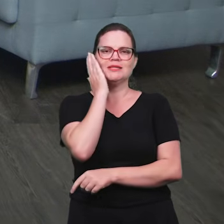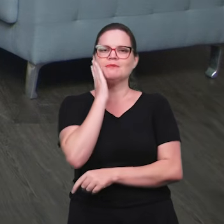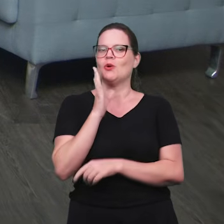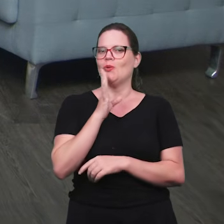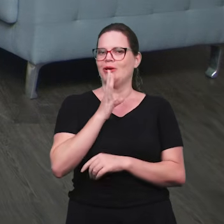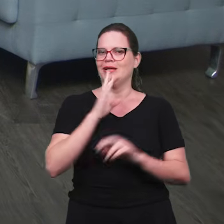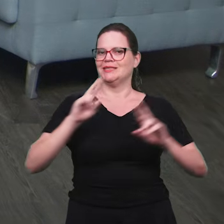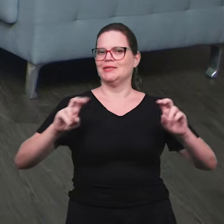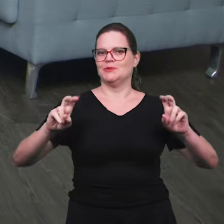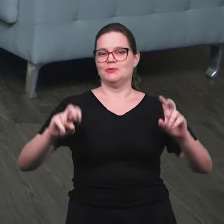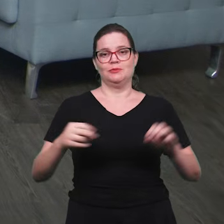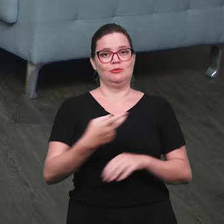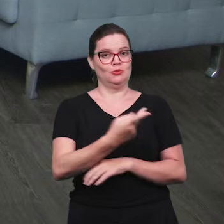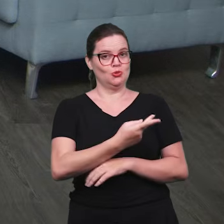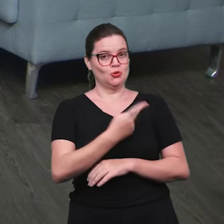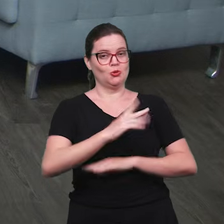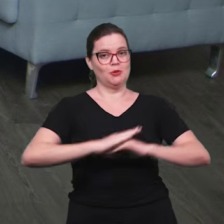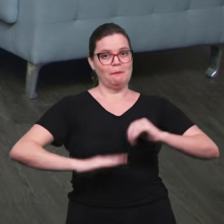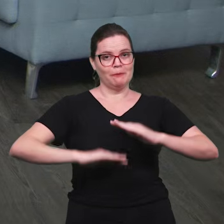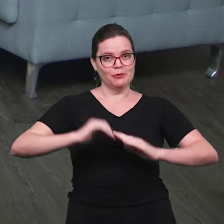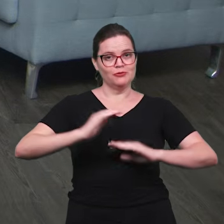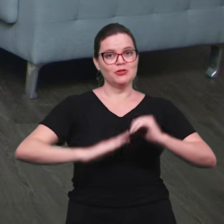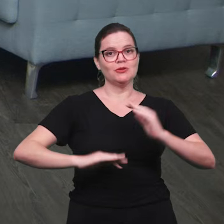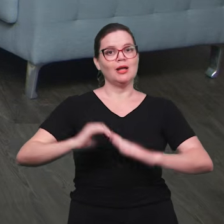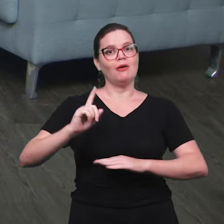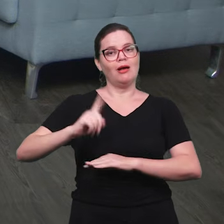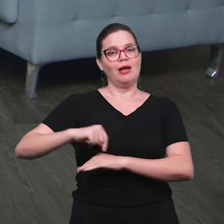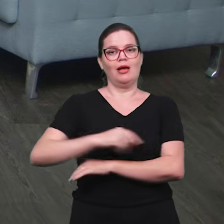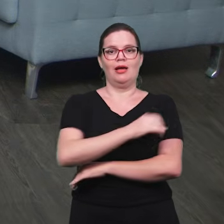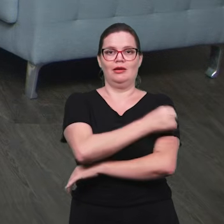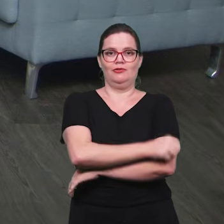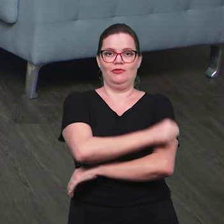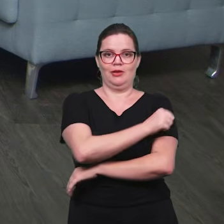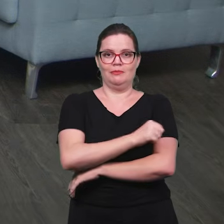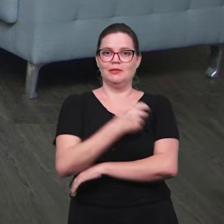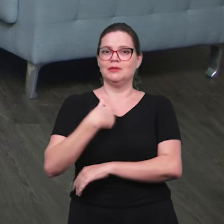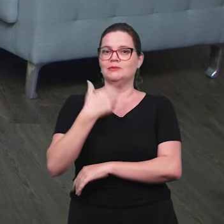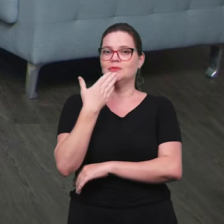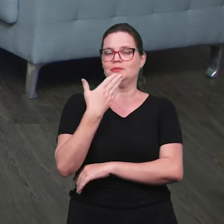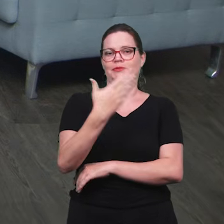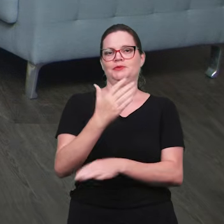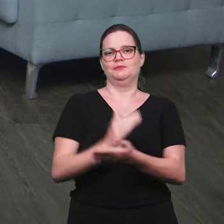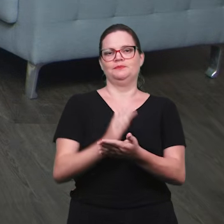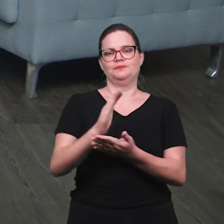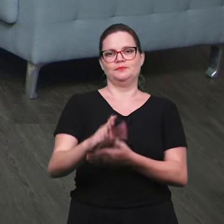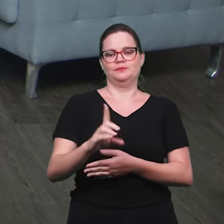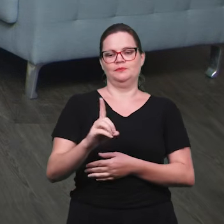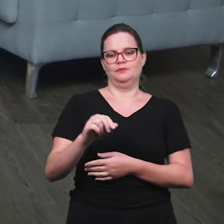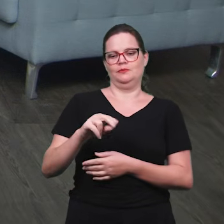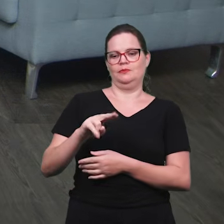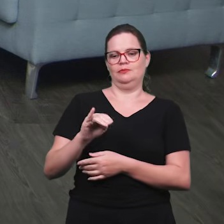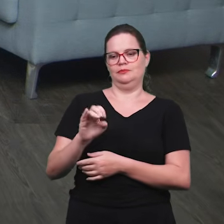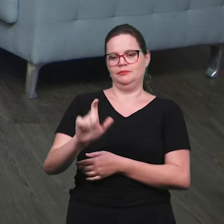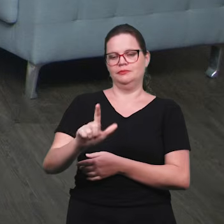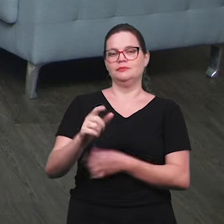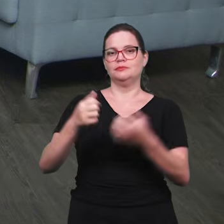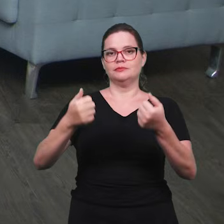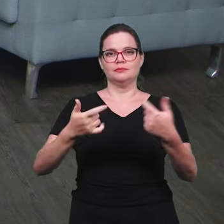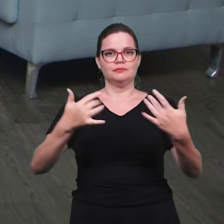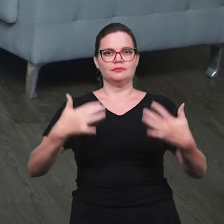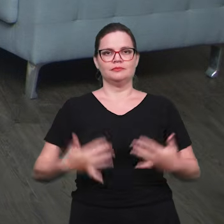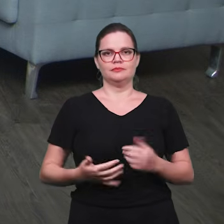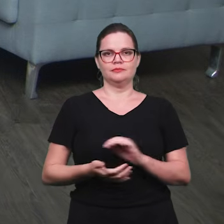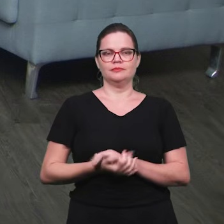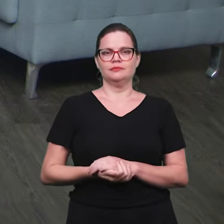sobre o assunto. Já que os dois são enfermeiros, eu quero começar aqui conversando com o nosso irmão Daniel Perini, para nos